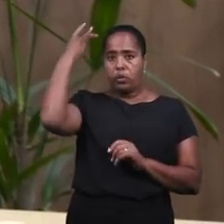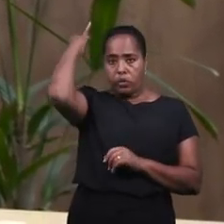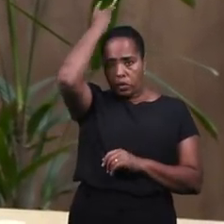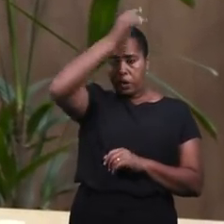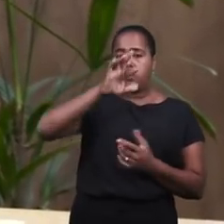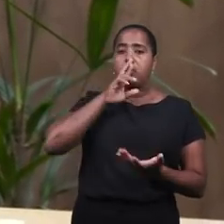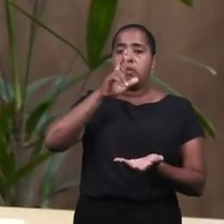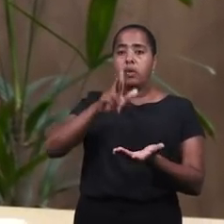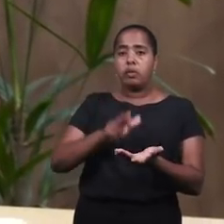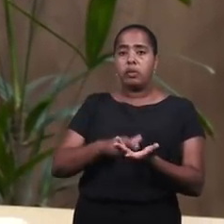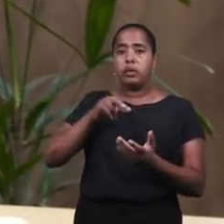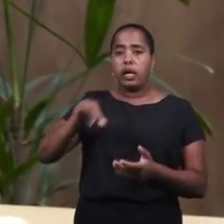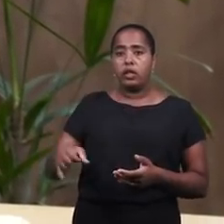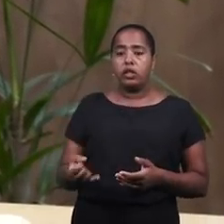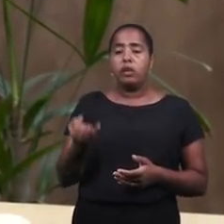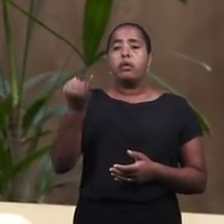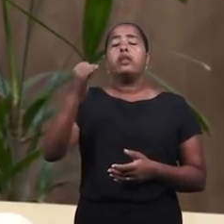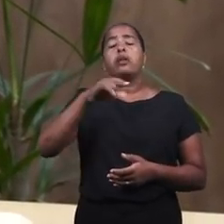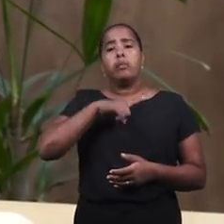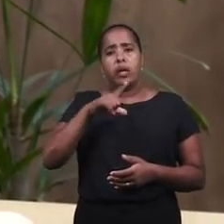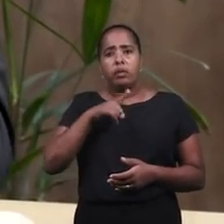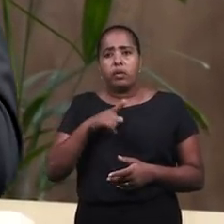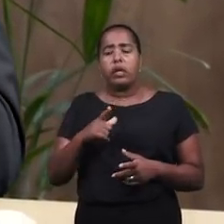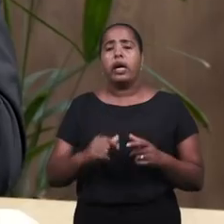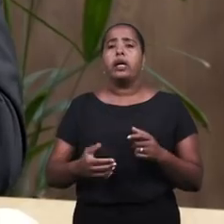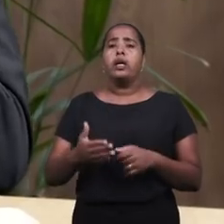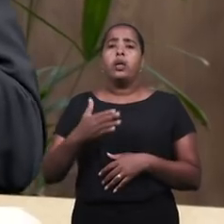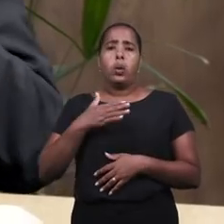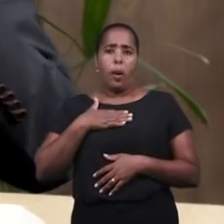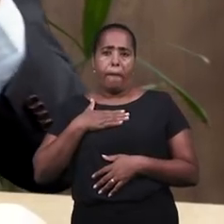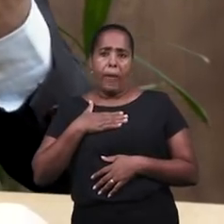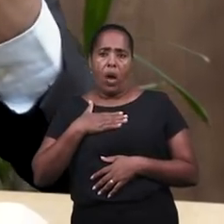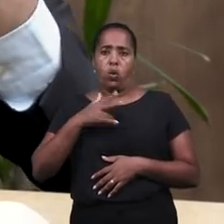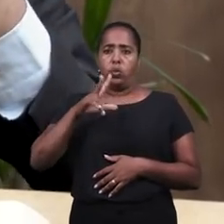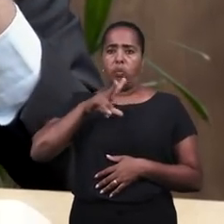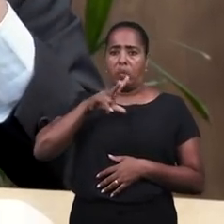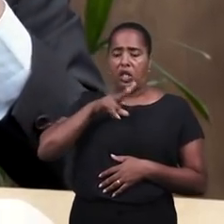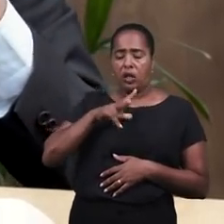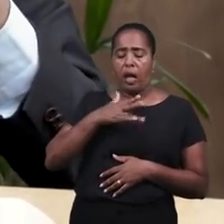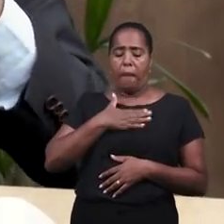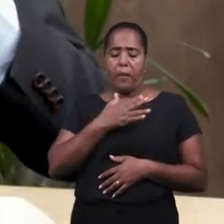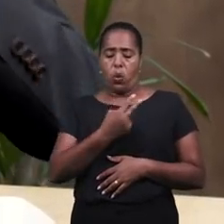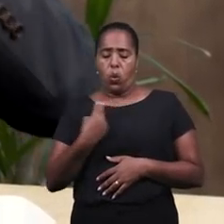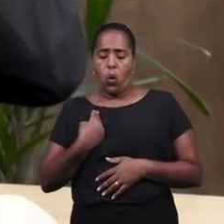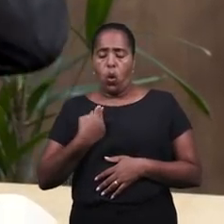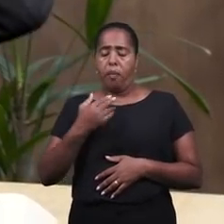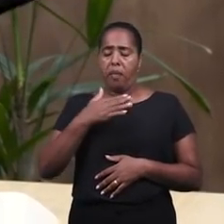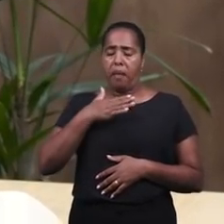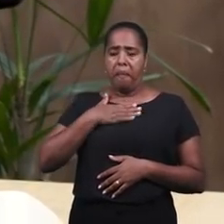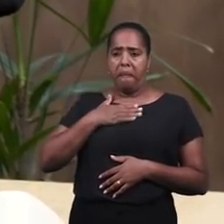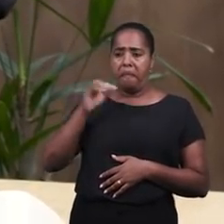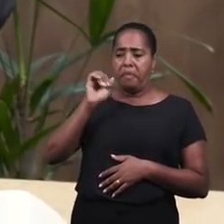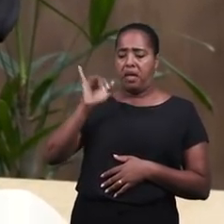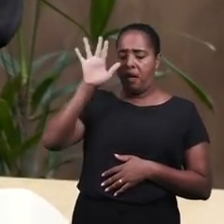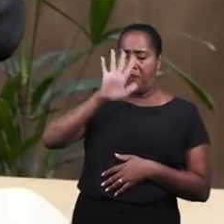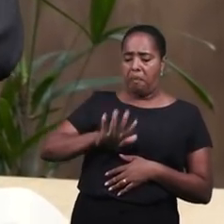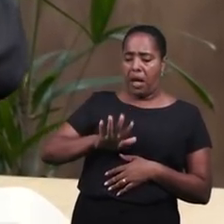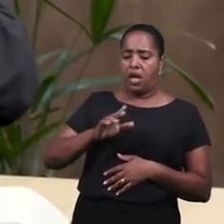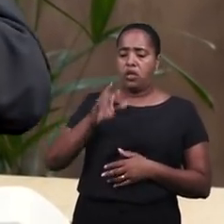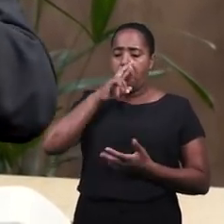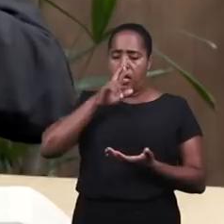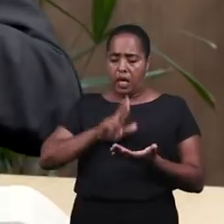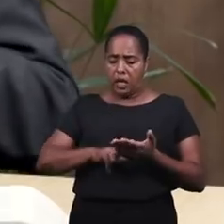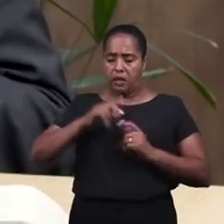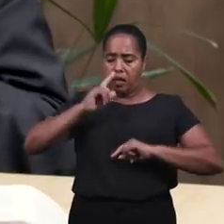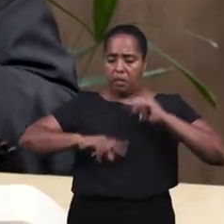fim proveitoso. O fim proveitoso não é o meu benefício, não é o meu nome, não é a minha imagem, a minha figura ou